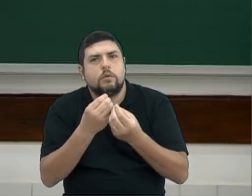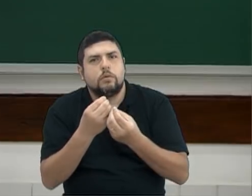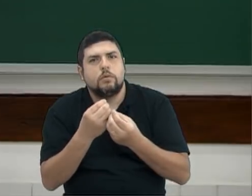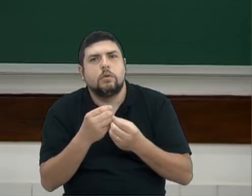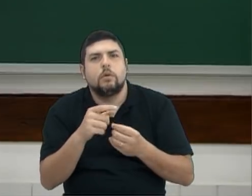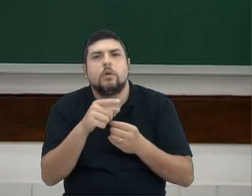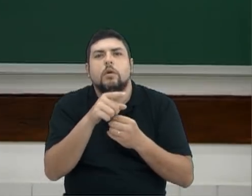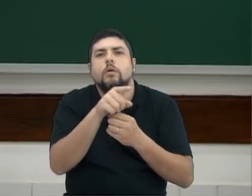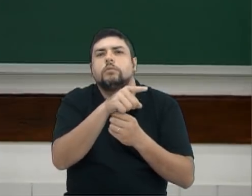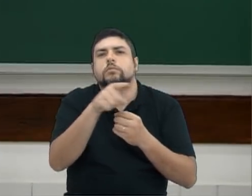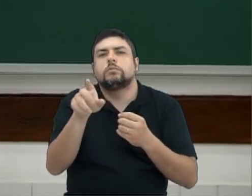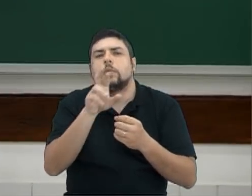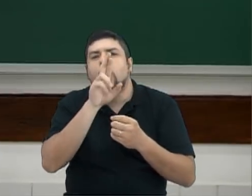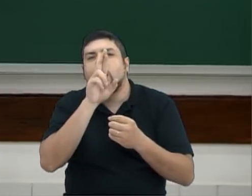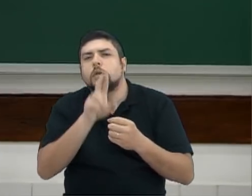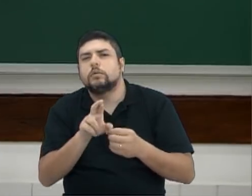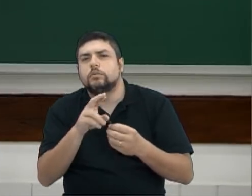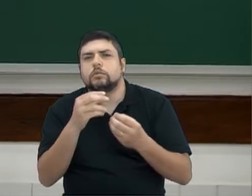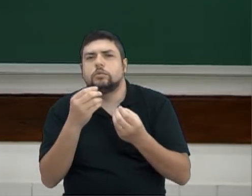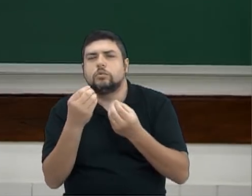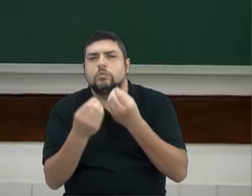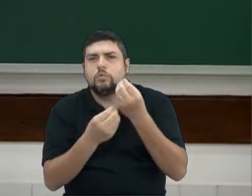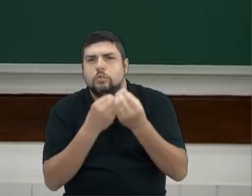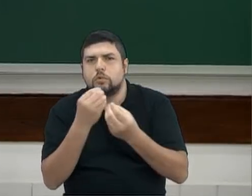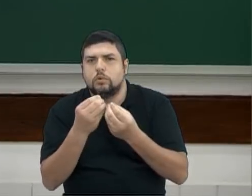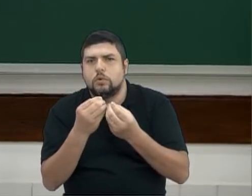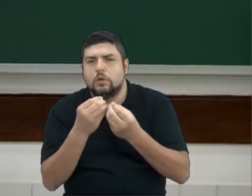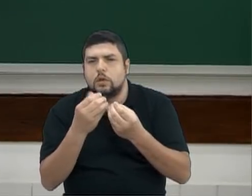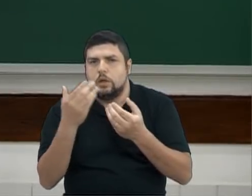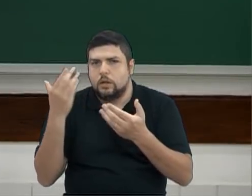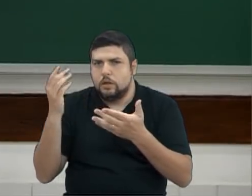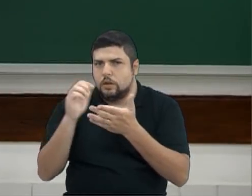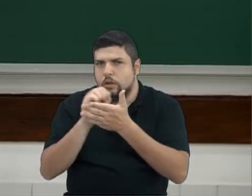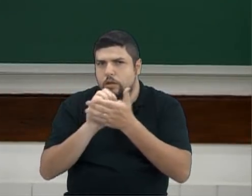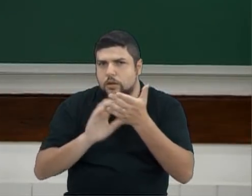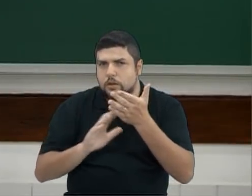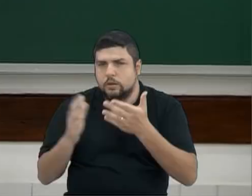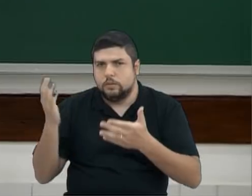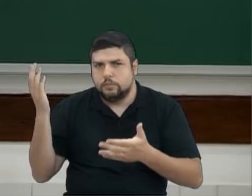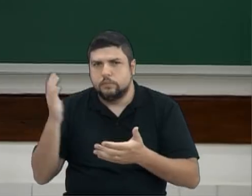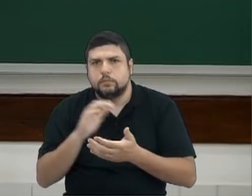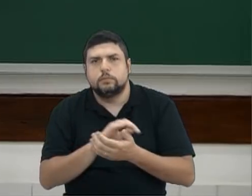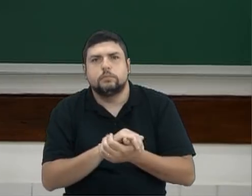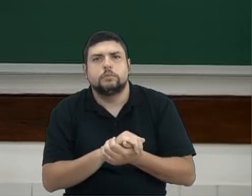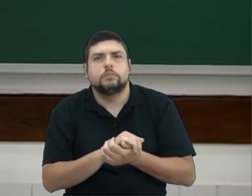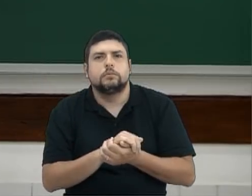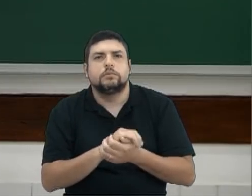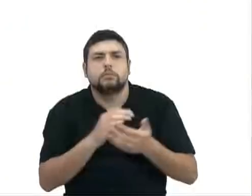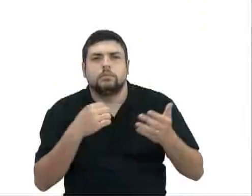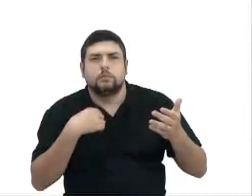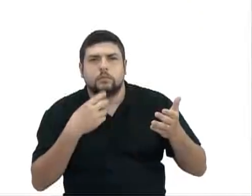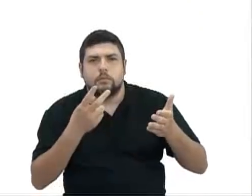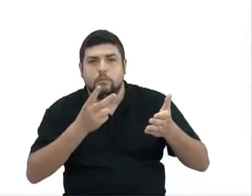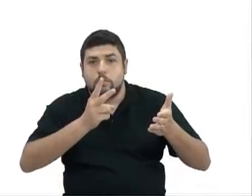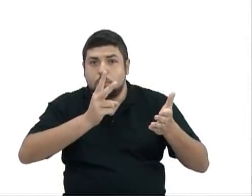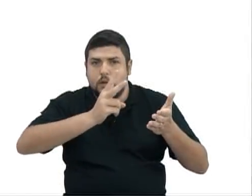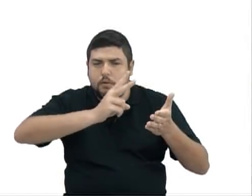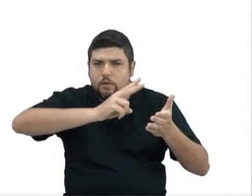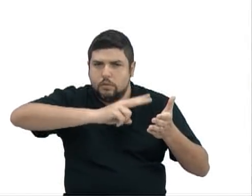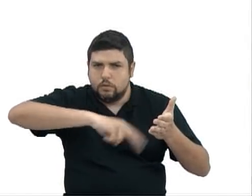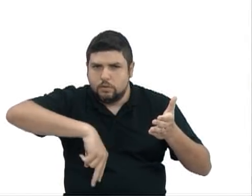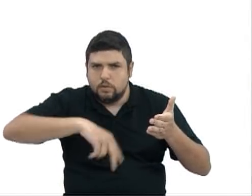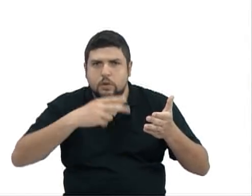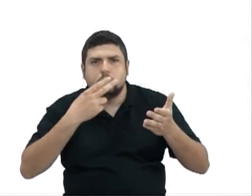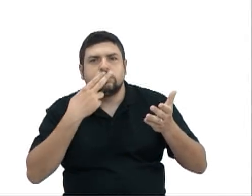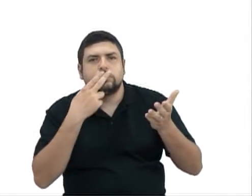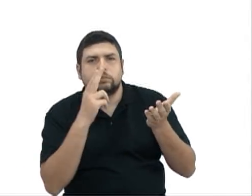vocês vão fazer? Vocês vão fazer esse exercício aqui. Então, você vai reler o trecho da carta que estava